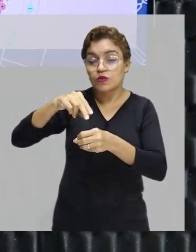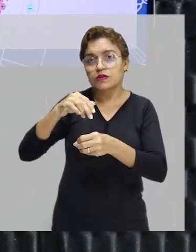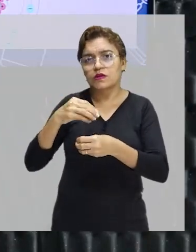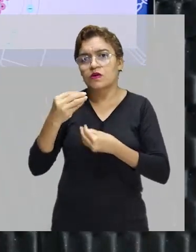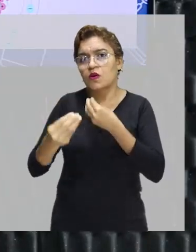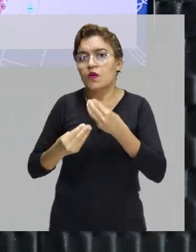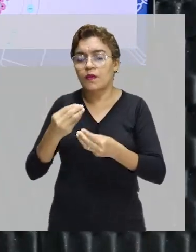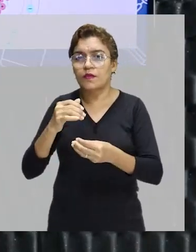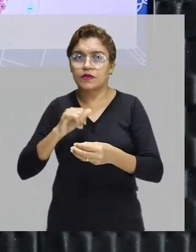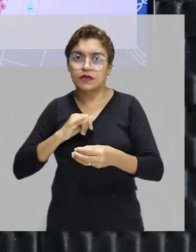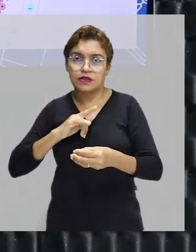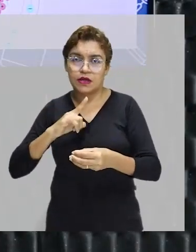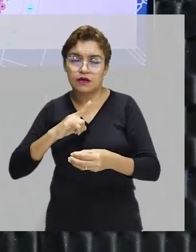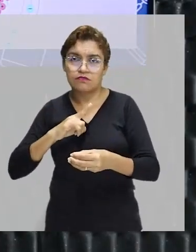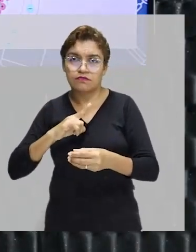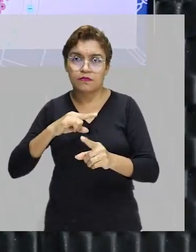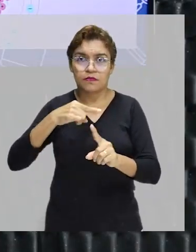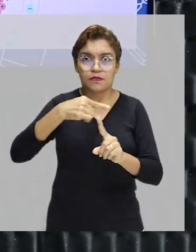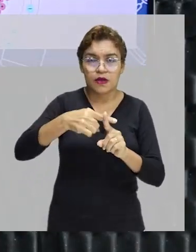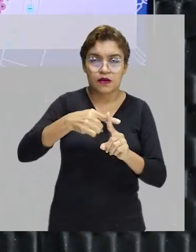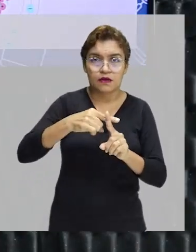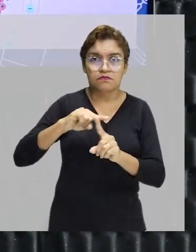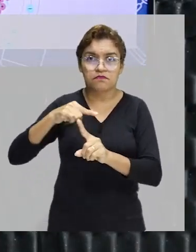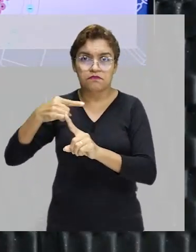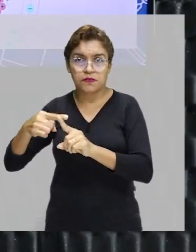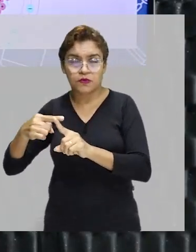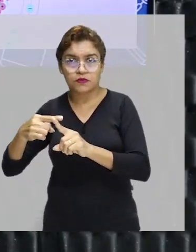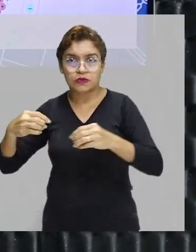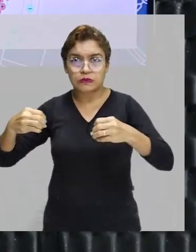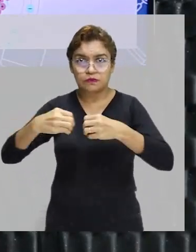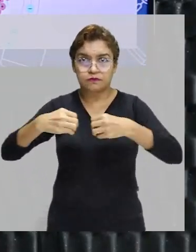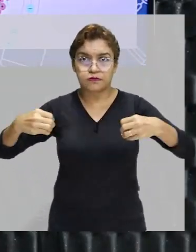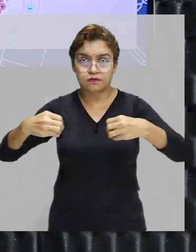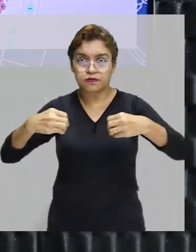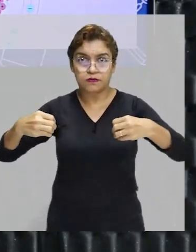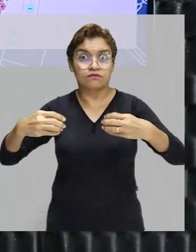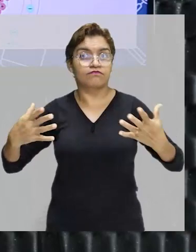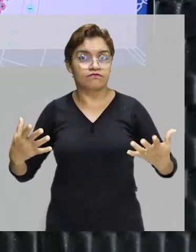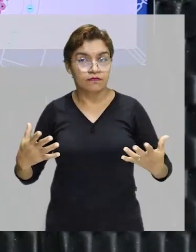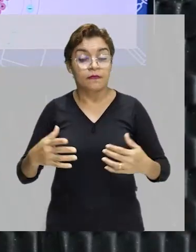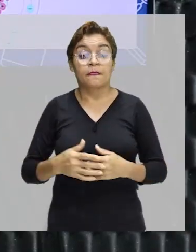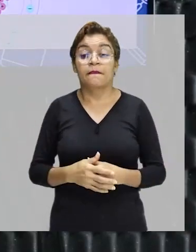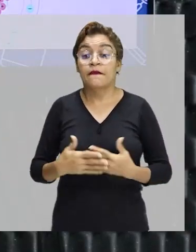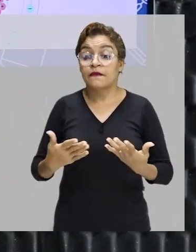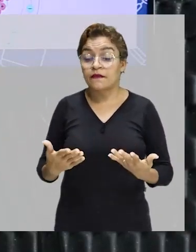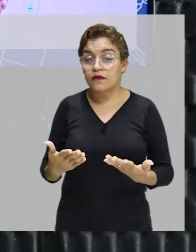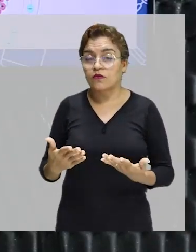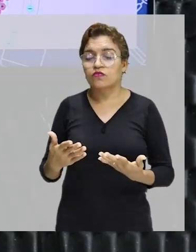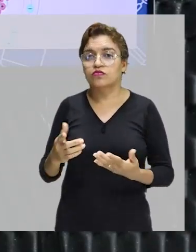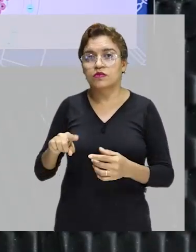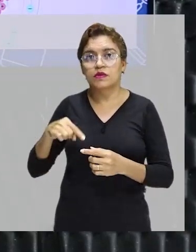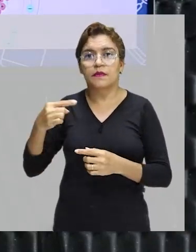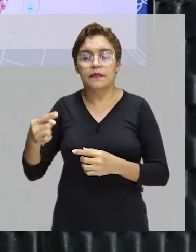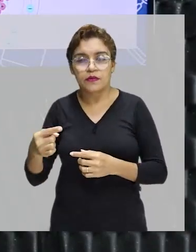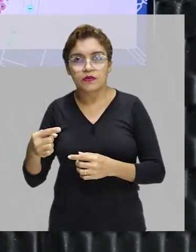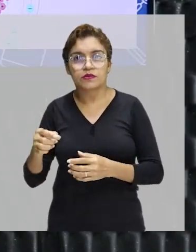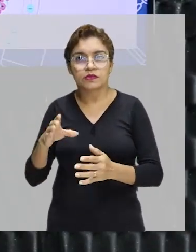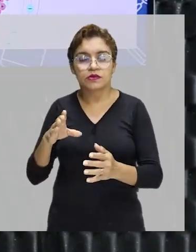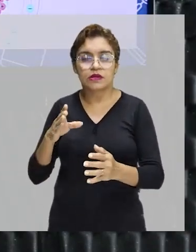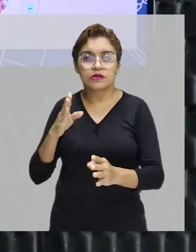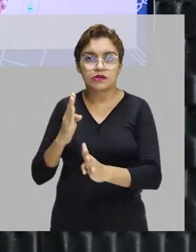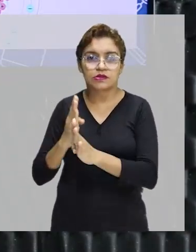cargas de mesmo sinal que se repelem. Então, mais na frente, se descobriu, né, A terceira partícula subatômica,